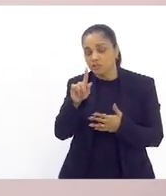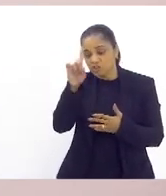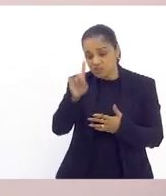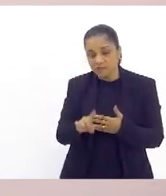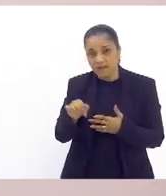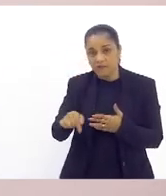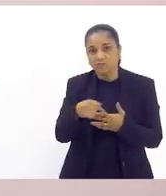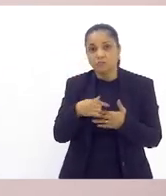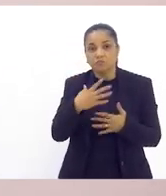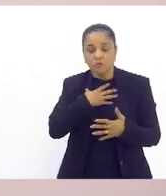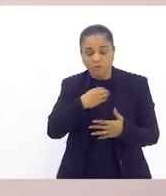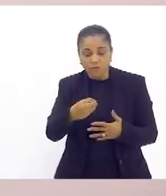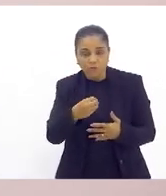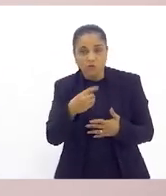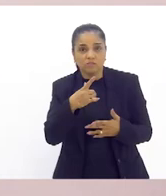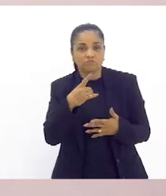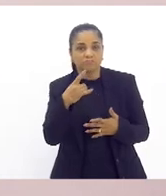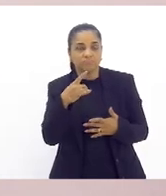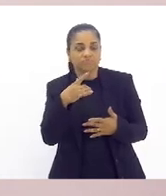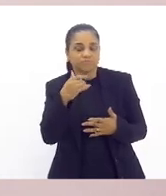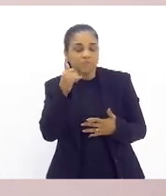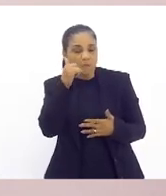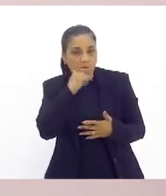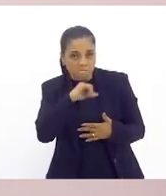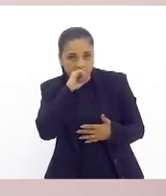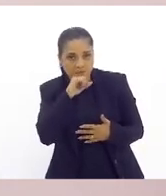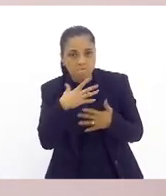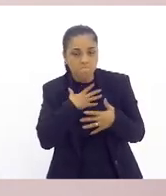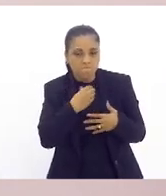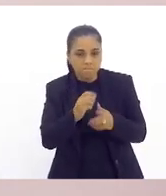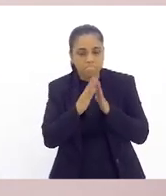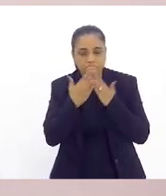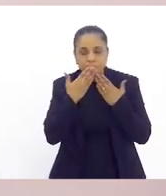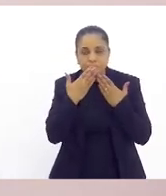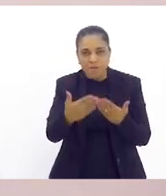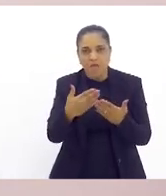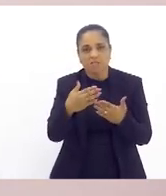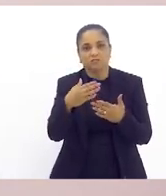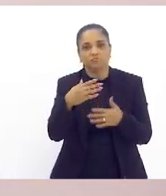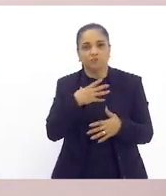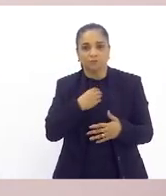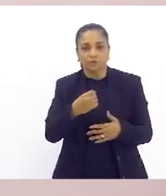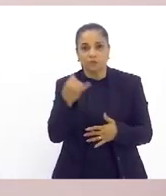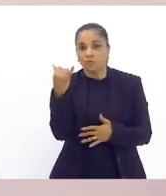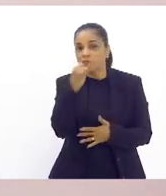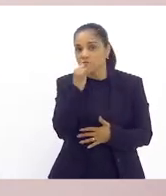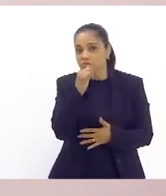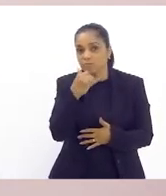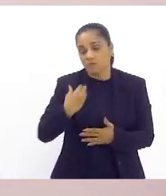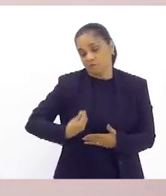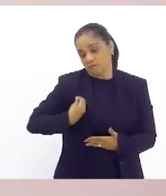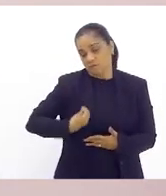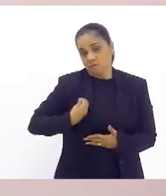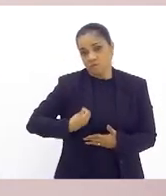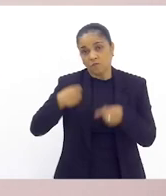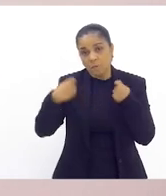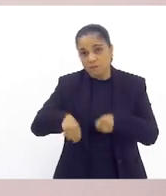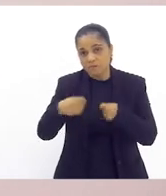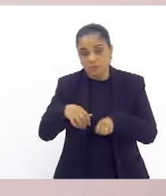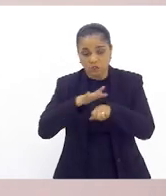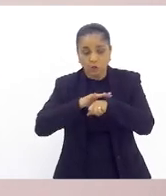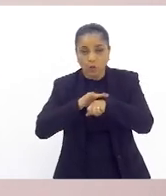manter seu filho Vivo tá então nós pedimos só pensa um pouquinho nessa palavra tá bom procure no dicionário significado